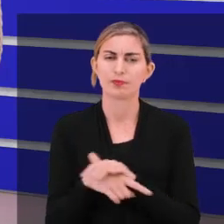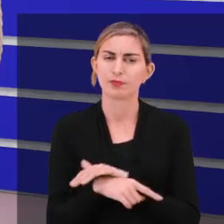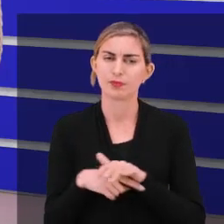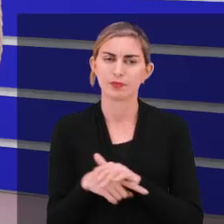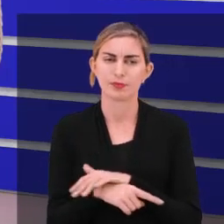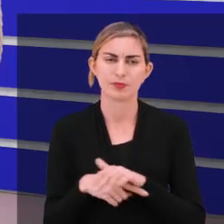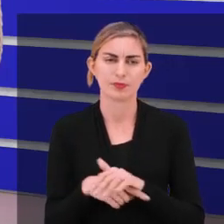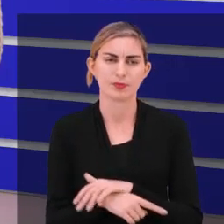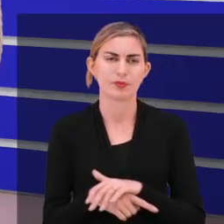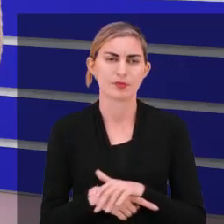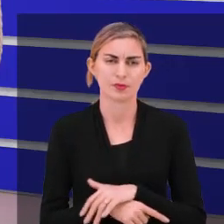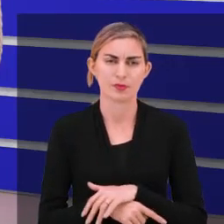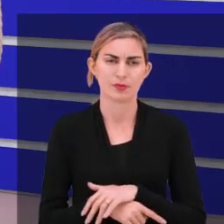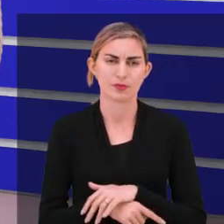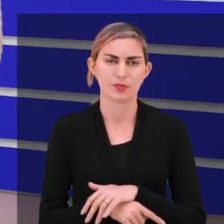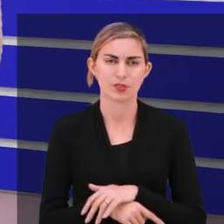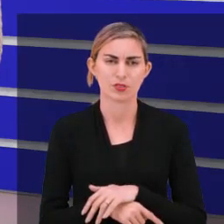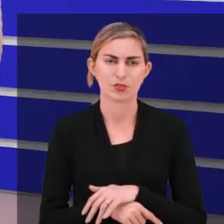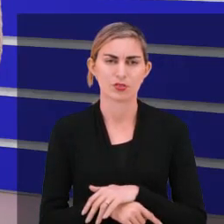e fui